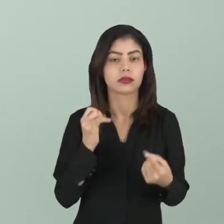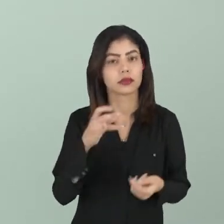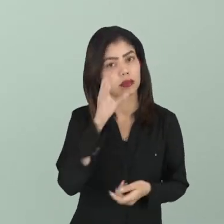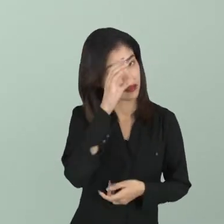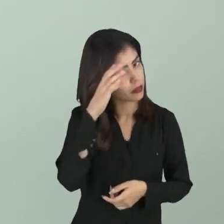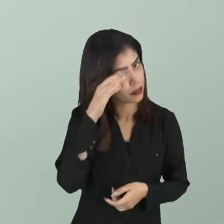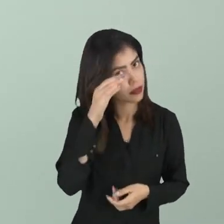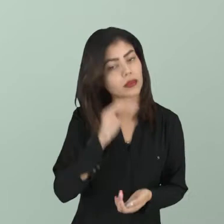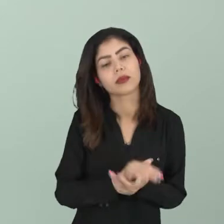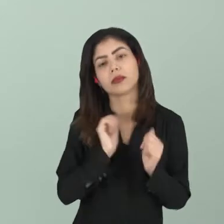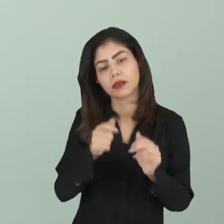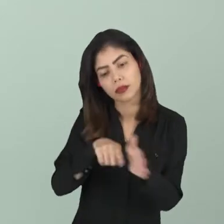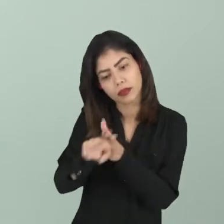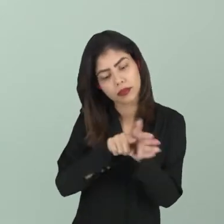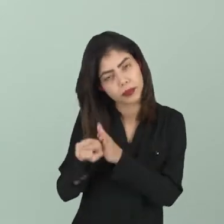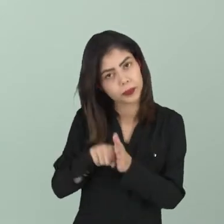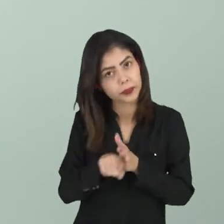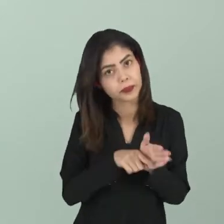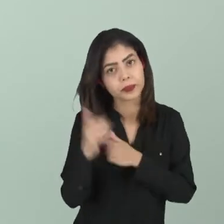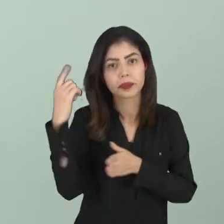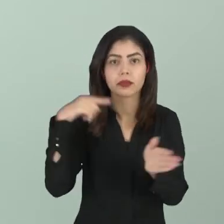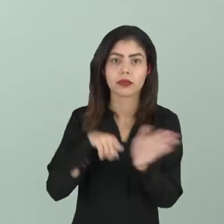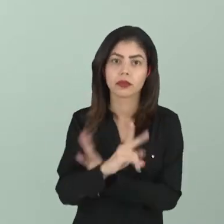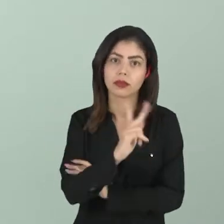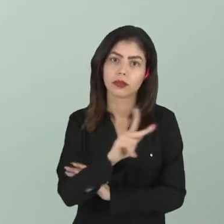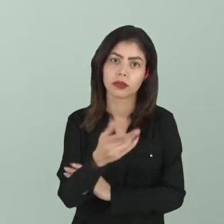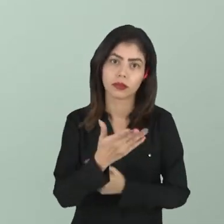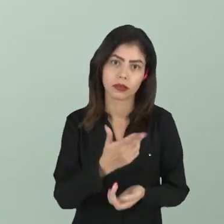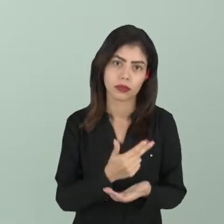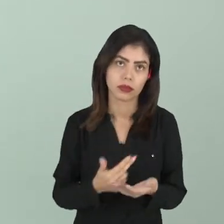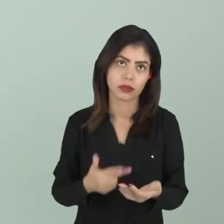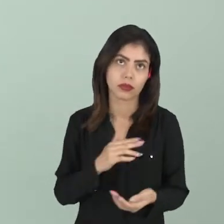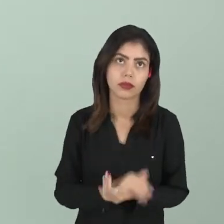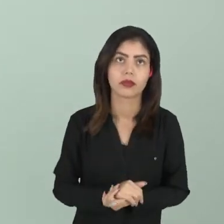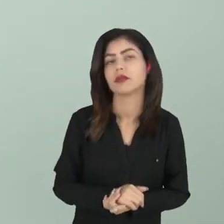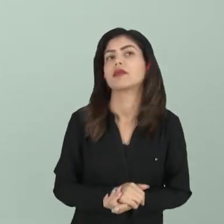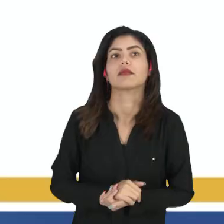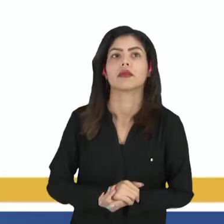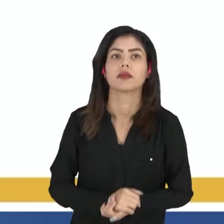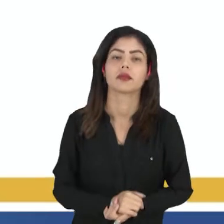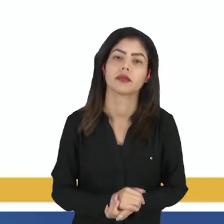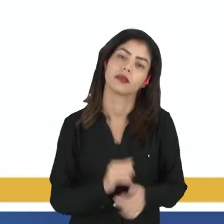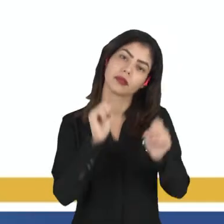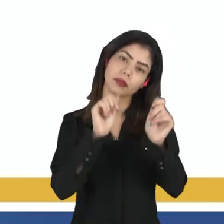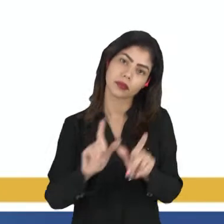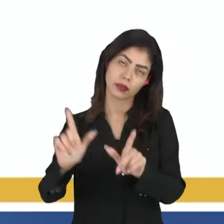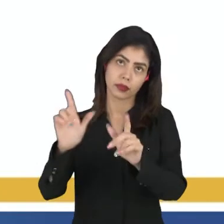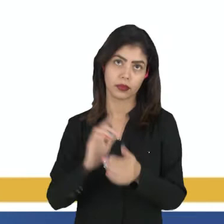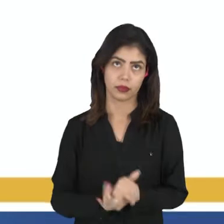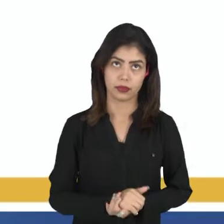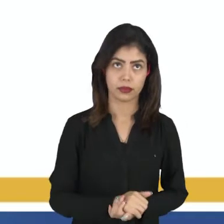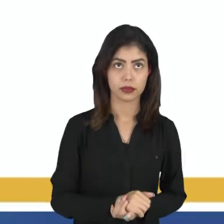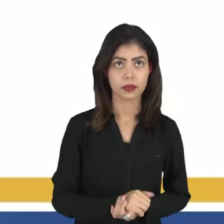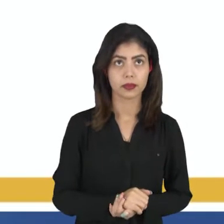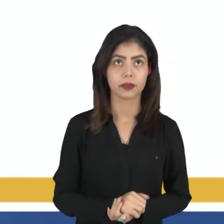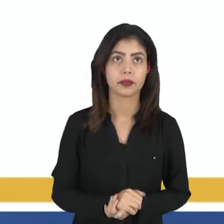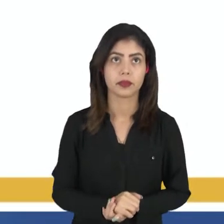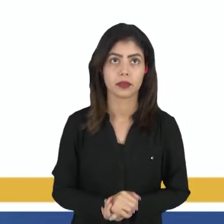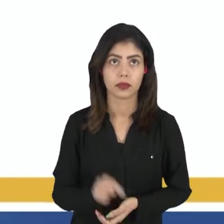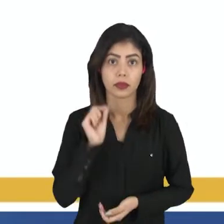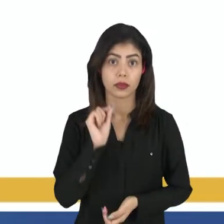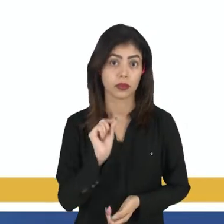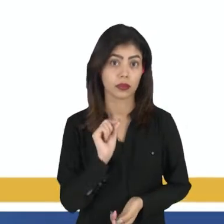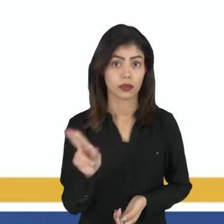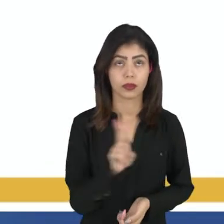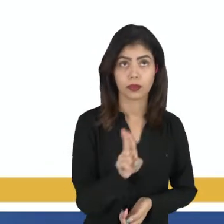tiver curiosidade pode pesquisar, pode perguntar para o seu professor de arte, tá bom? Acompanha comigo lá no slide o que